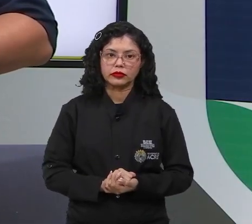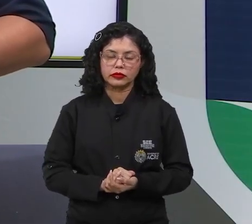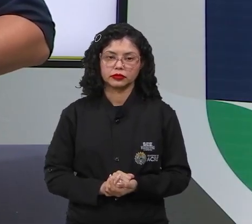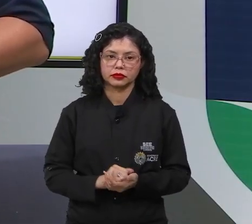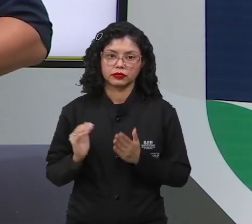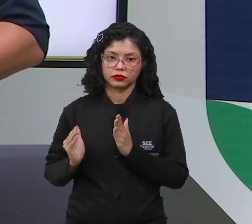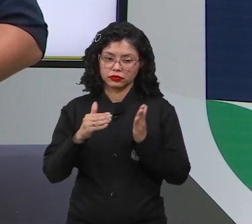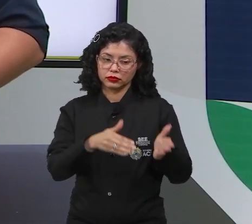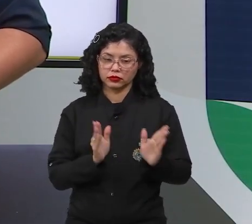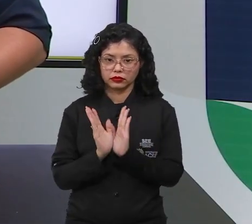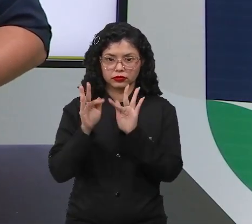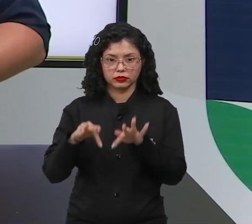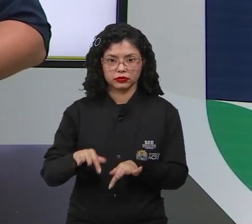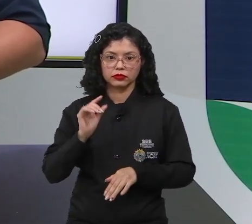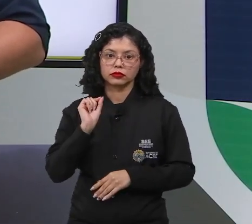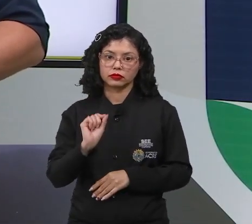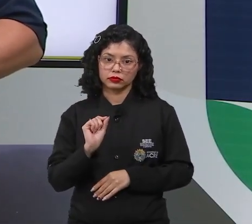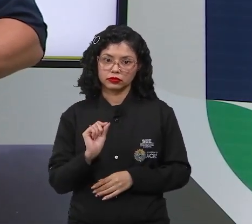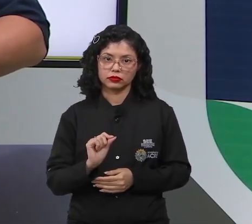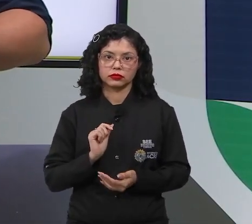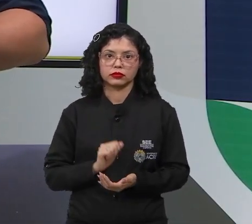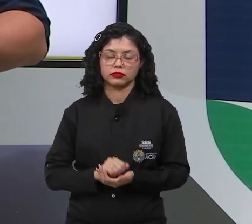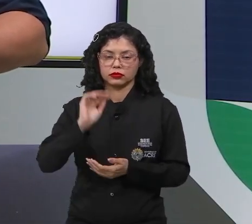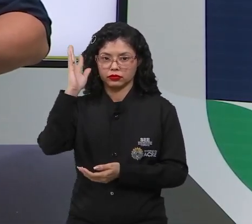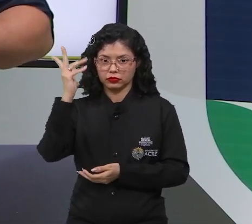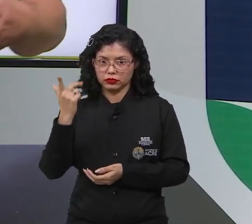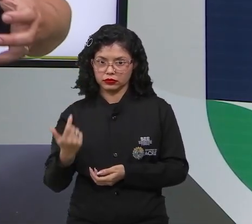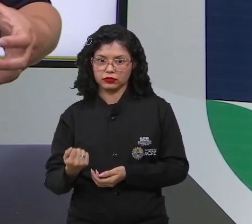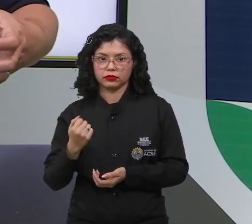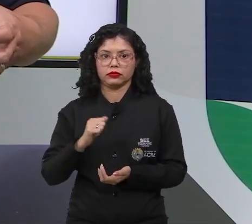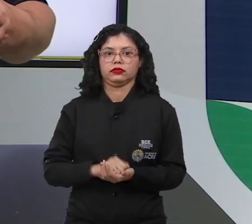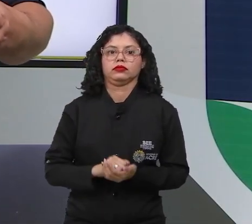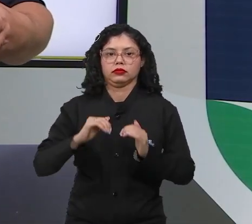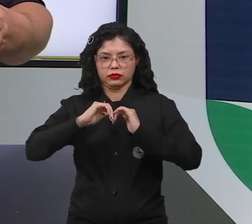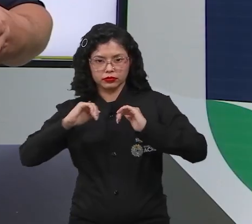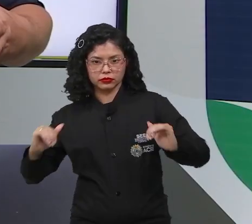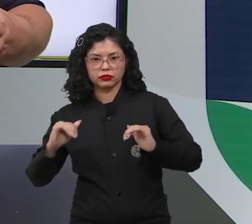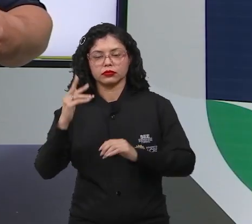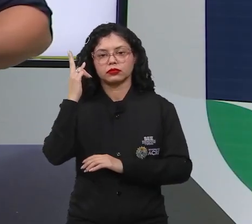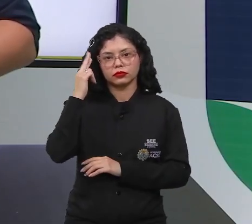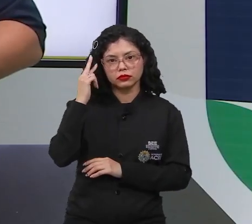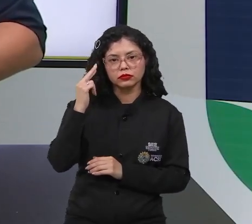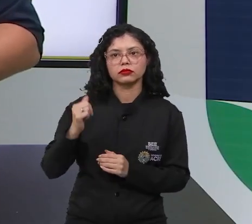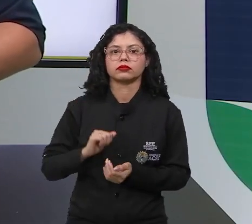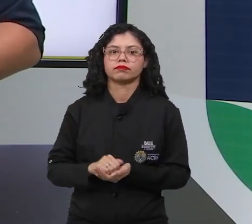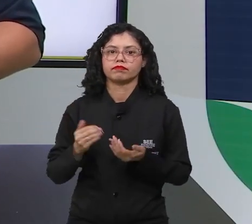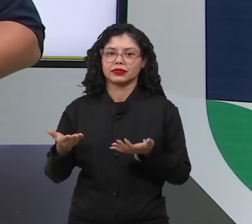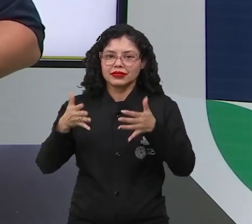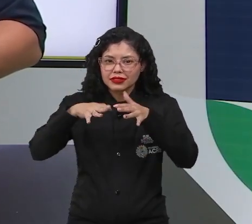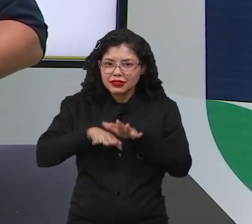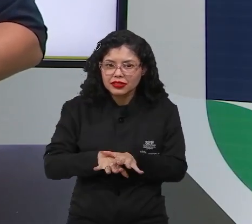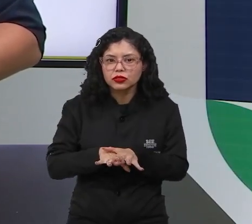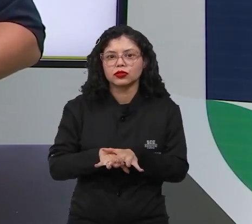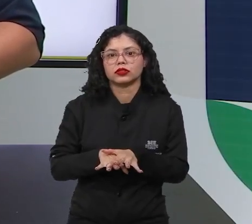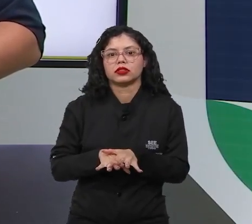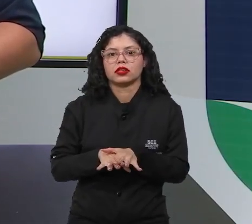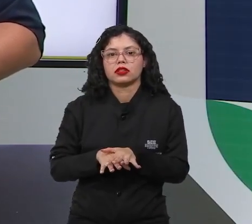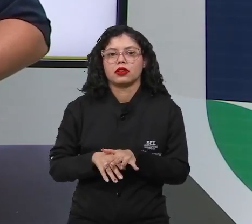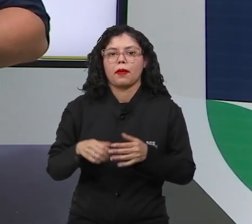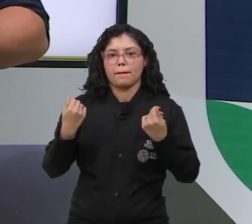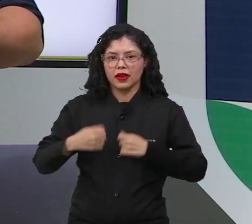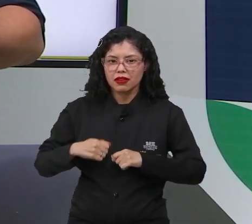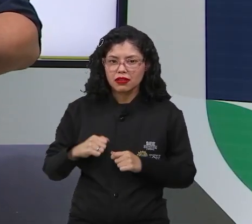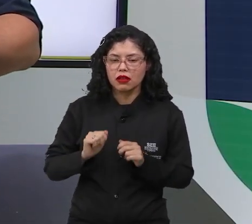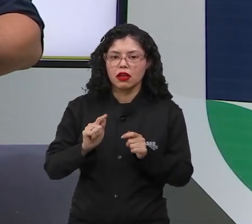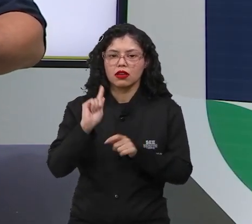vamos chegar à conclusão de que essa África, com essa divisão comum, foi abafada. E nós teremos uma